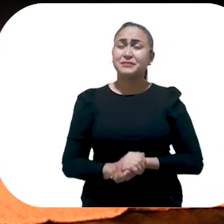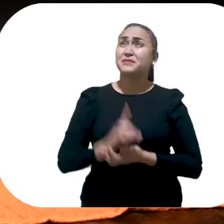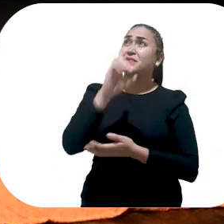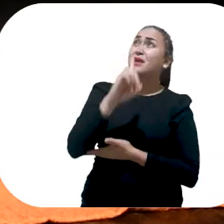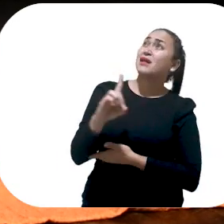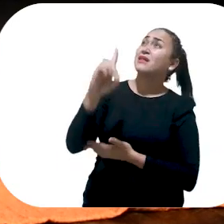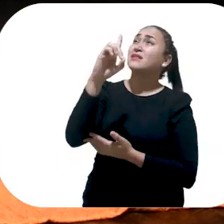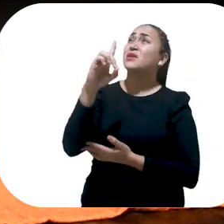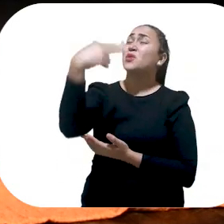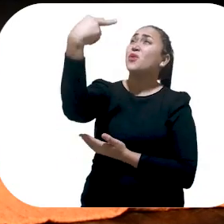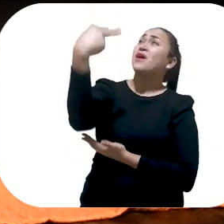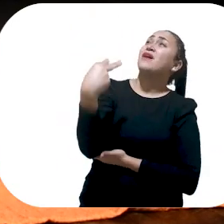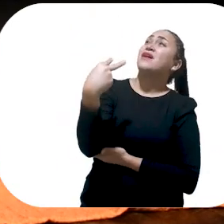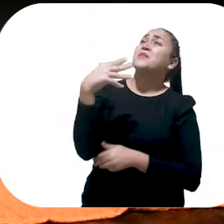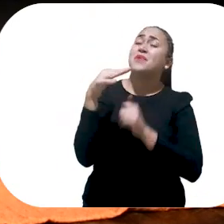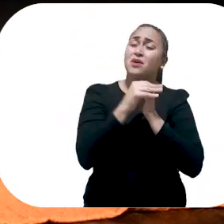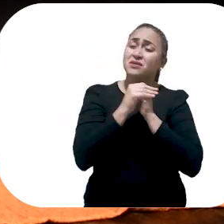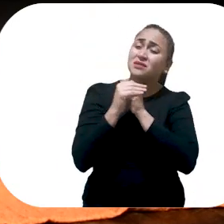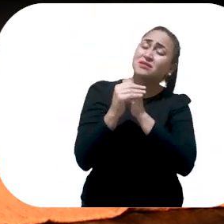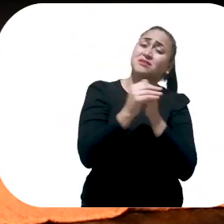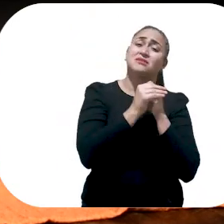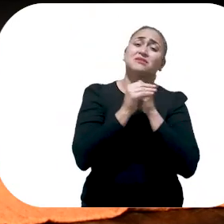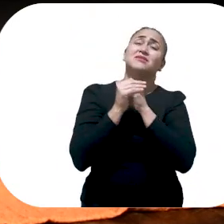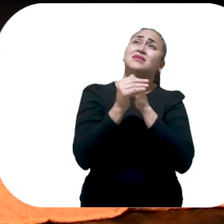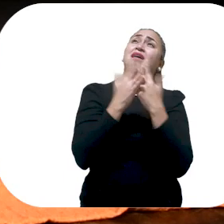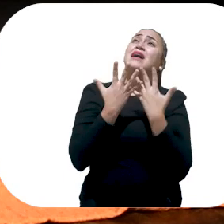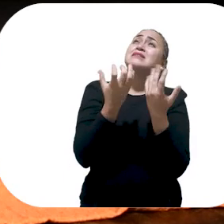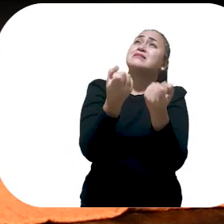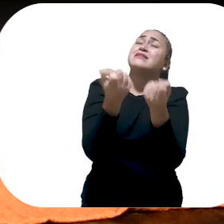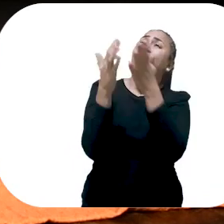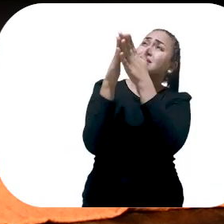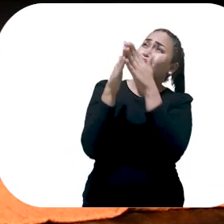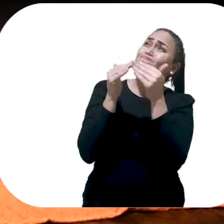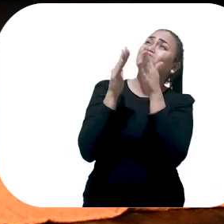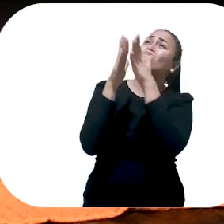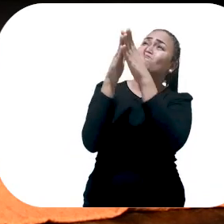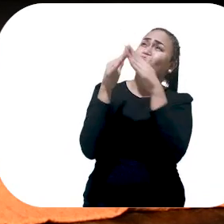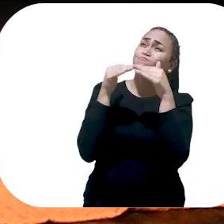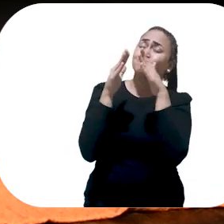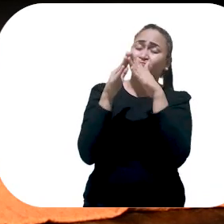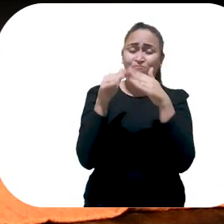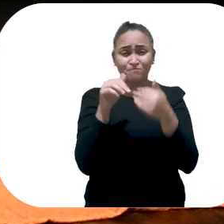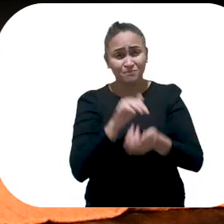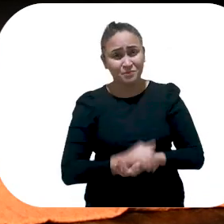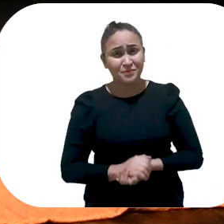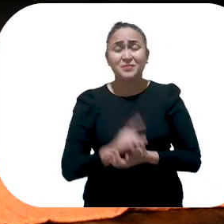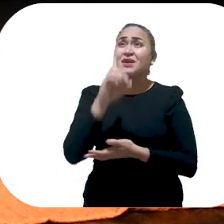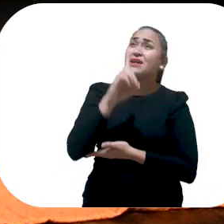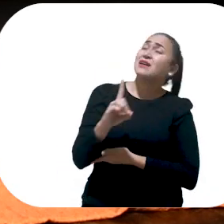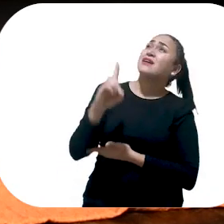Ouve, ó Deus, a minha oração e atende o meu clamor. Ouve,